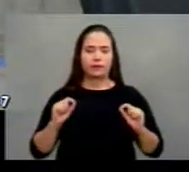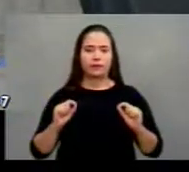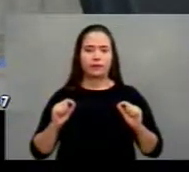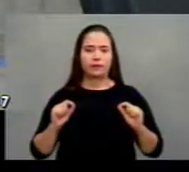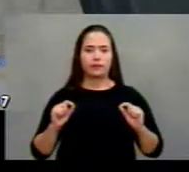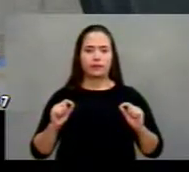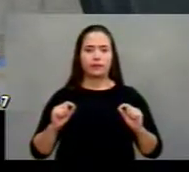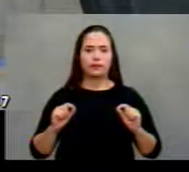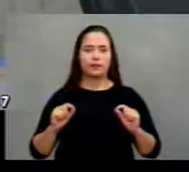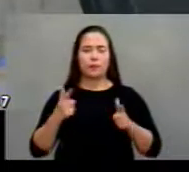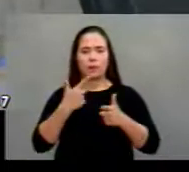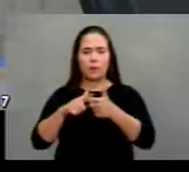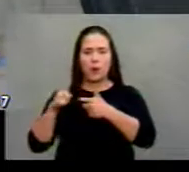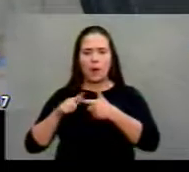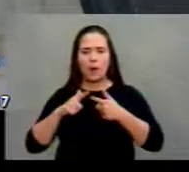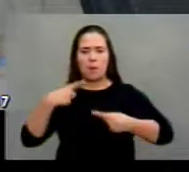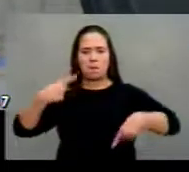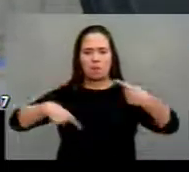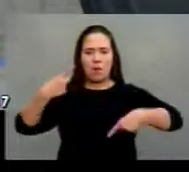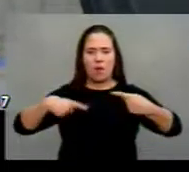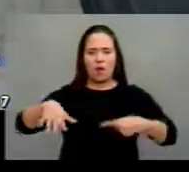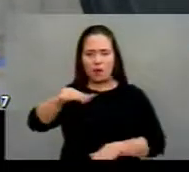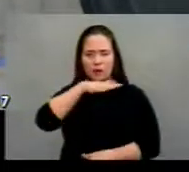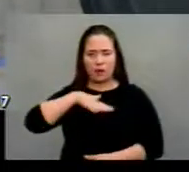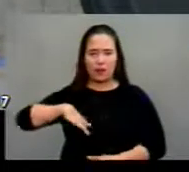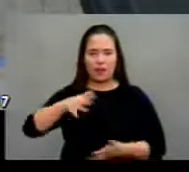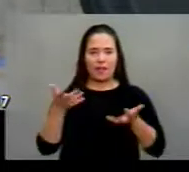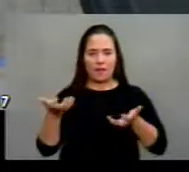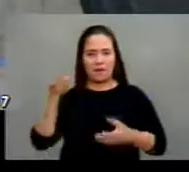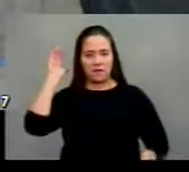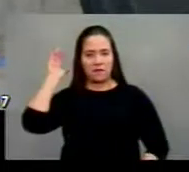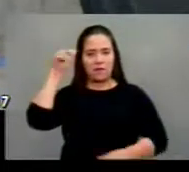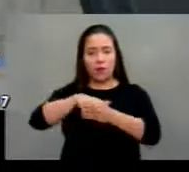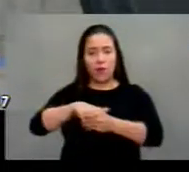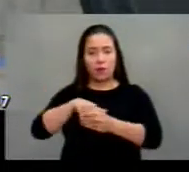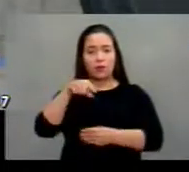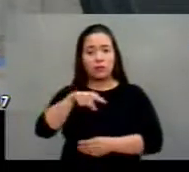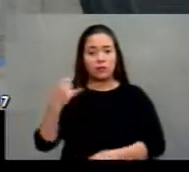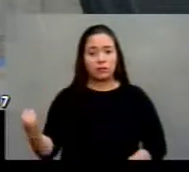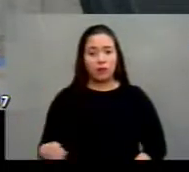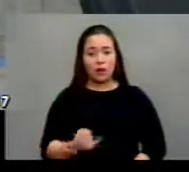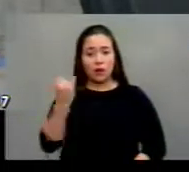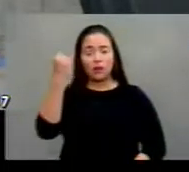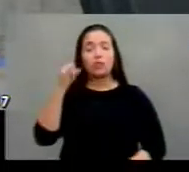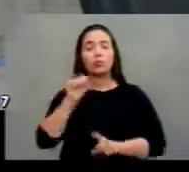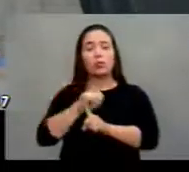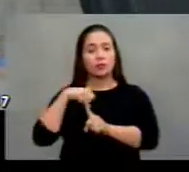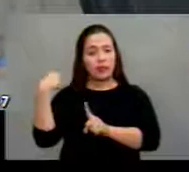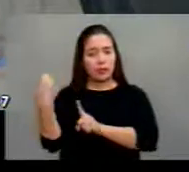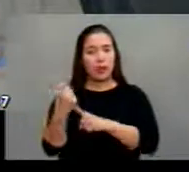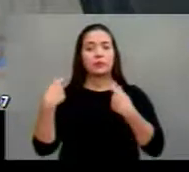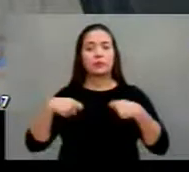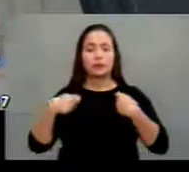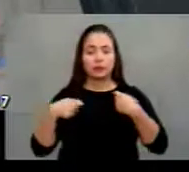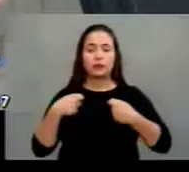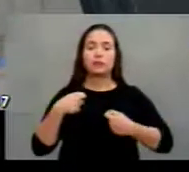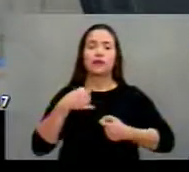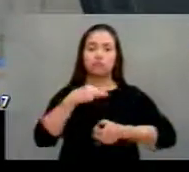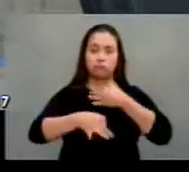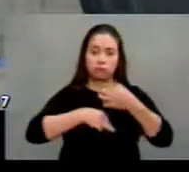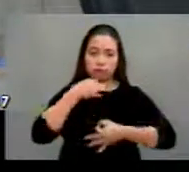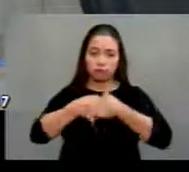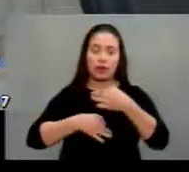extrema instabilidade política, uma votação de tamanha importância que a sociedade tinha que participar. Essa Casa